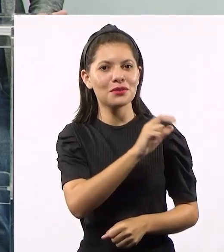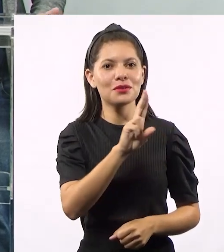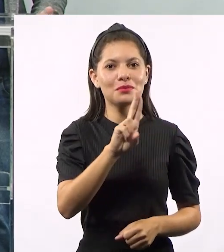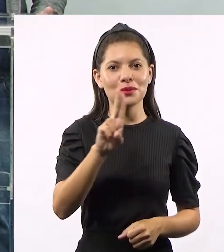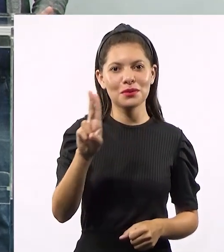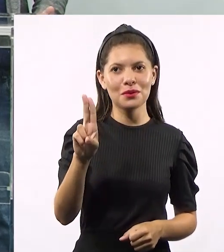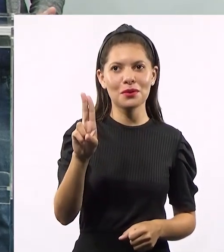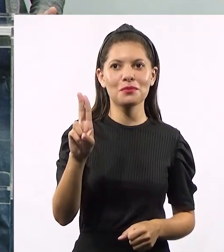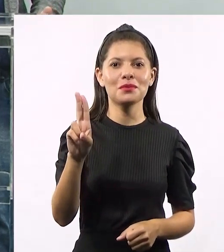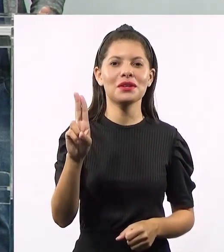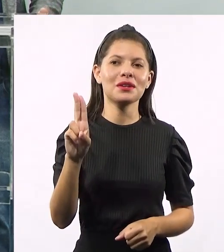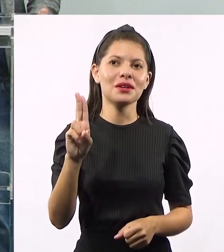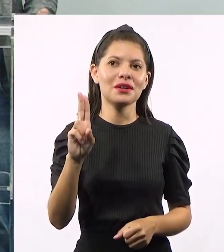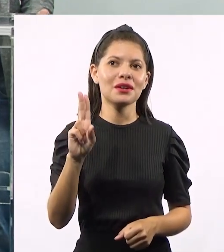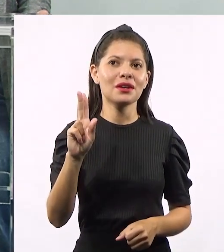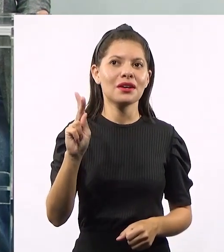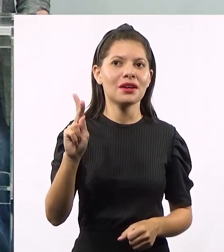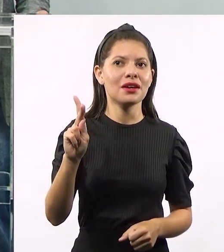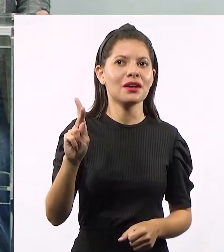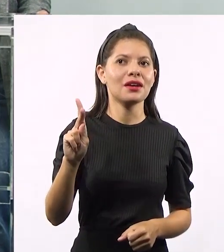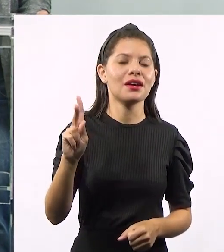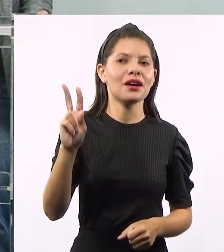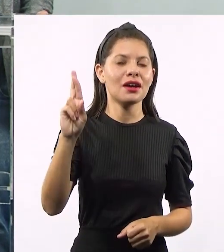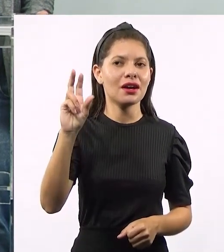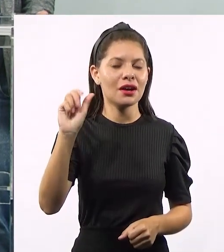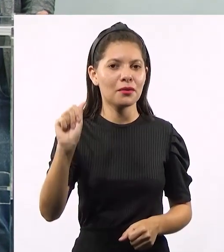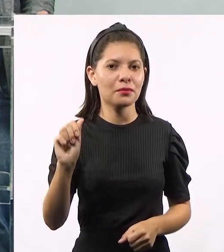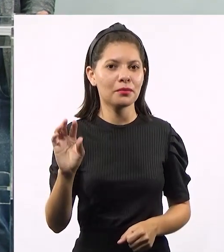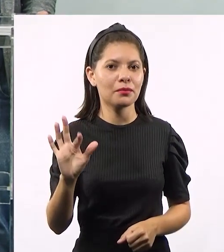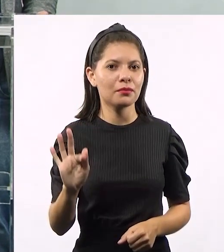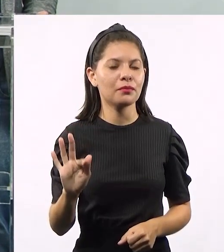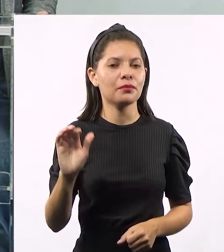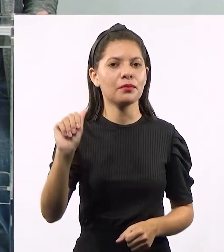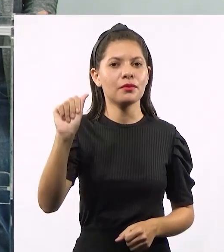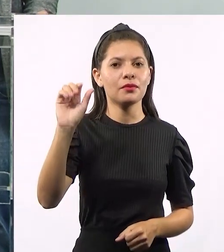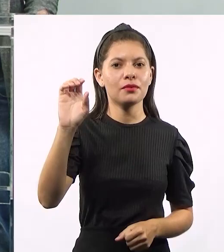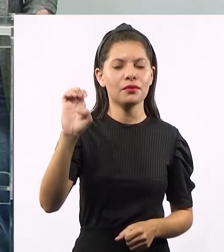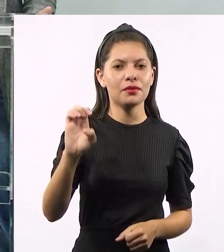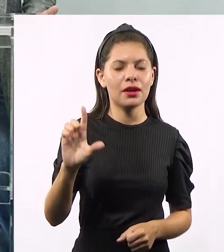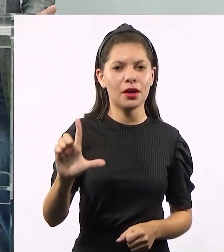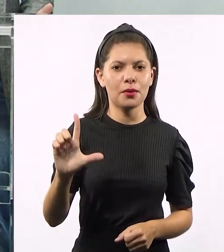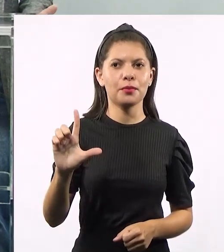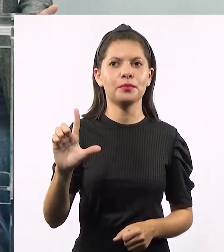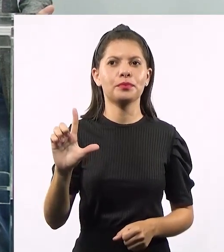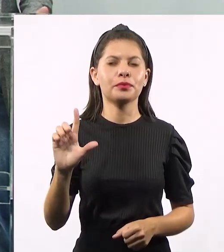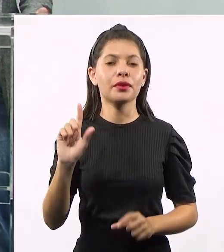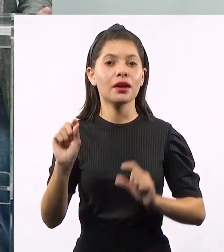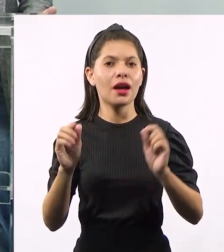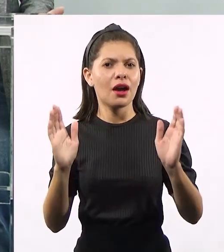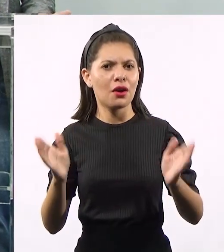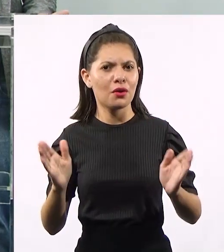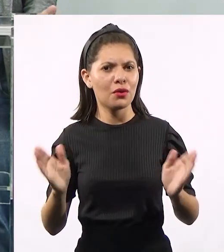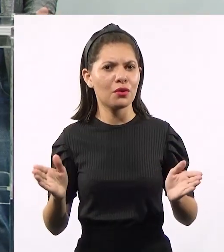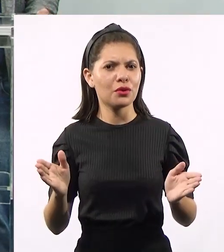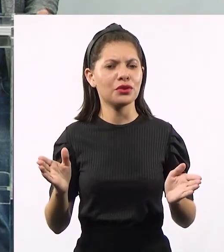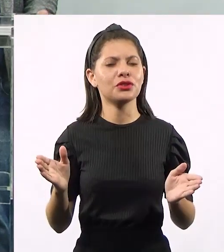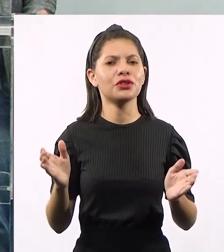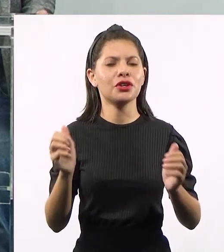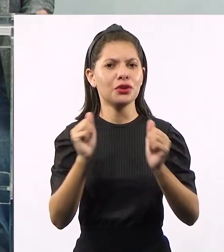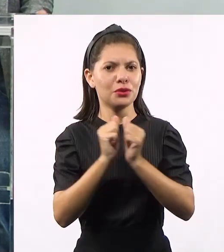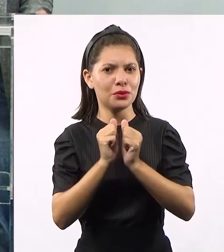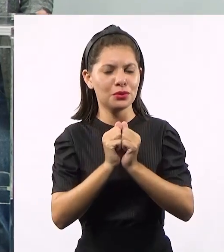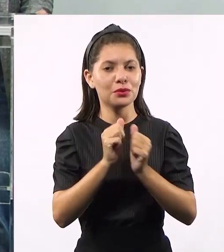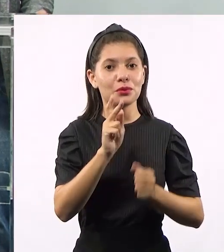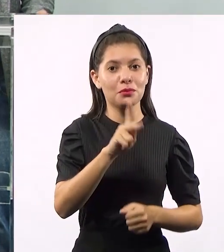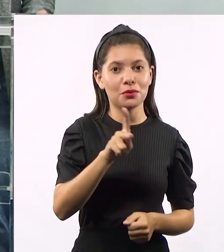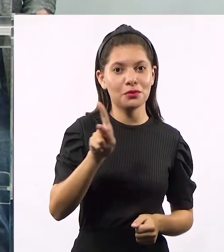Vocês provavelmente já me conhecem lá da disciplina de Conceitos Básicos de Matemática e Estatística. E na aula de hoje, em colaboração com o professor